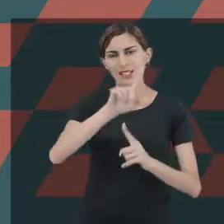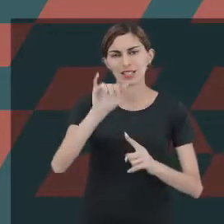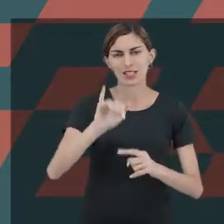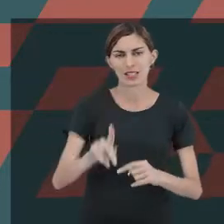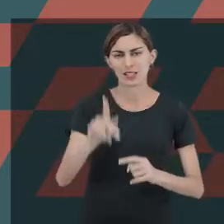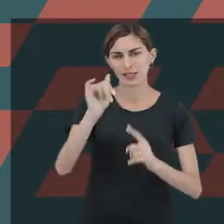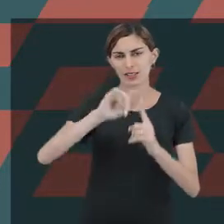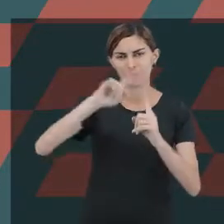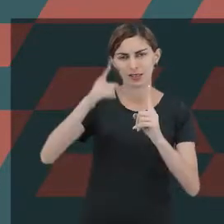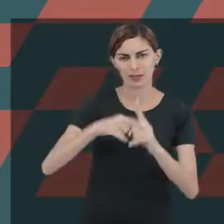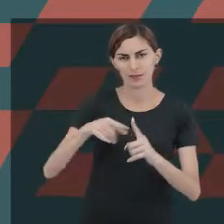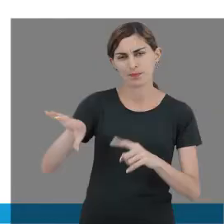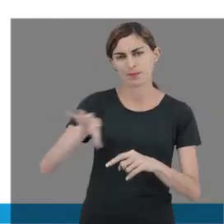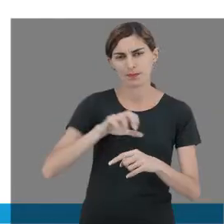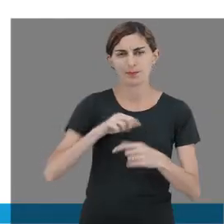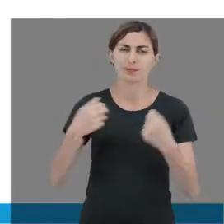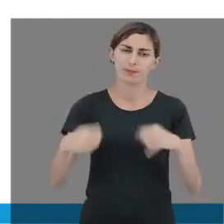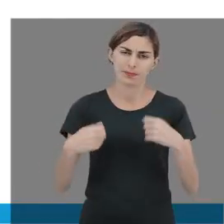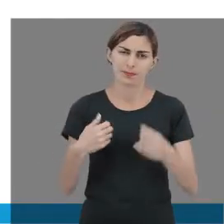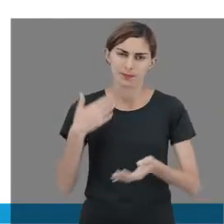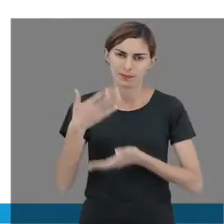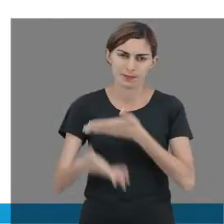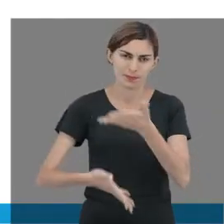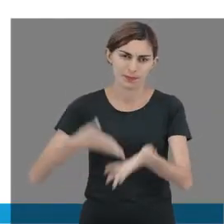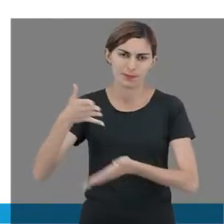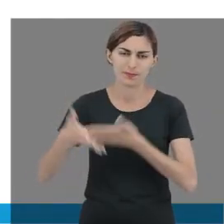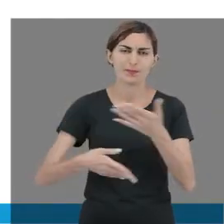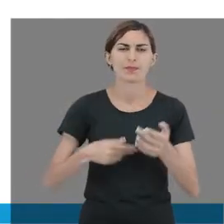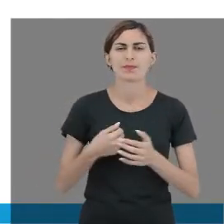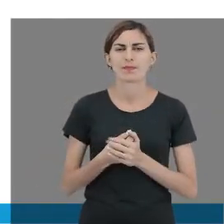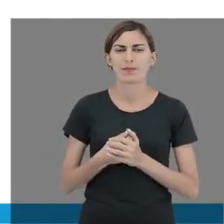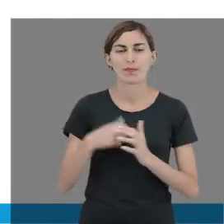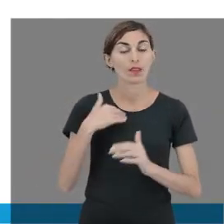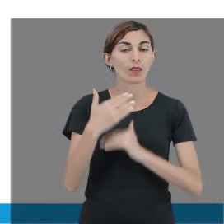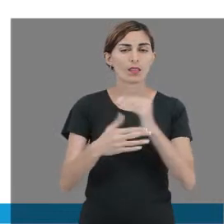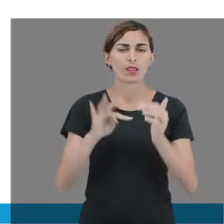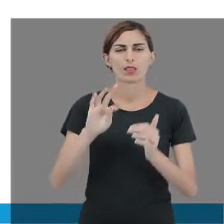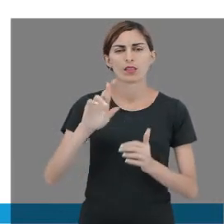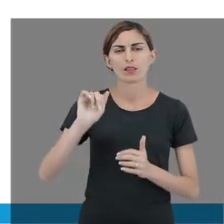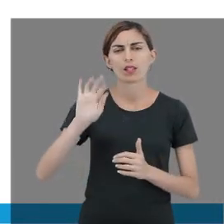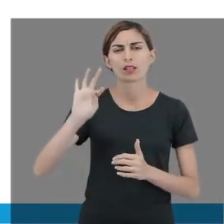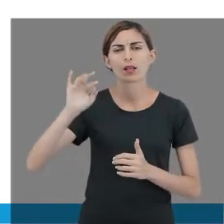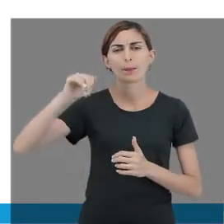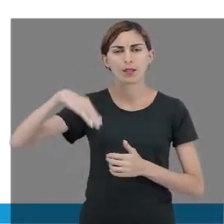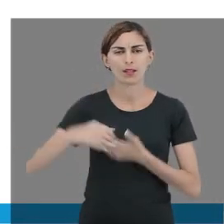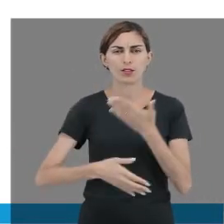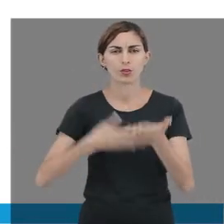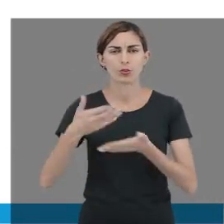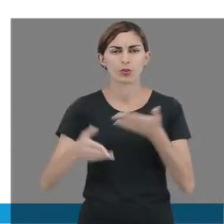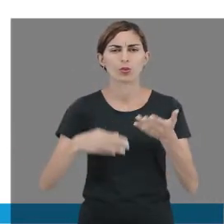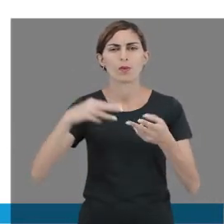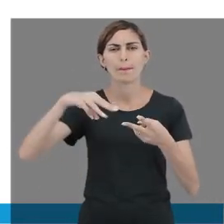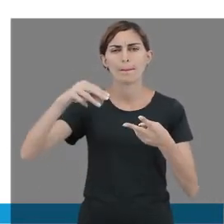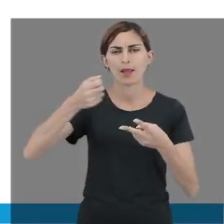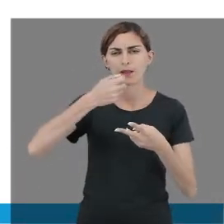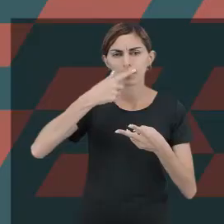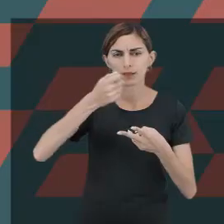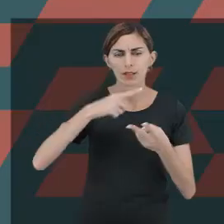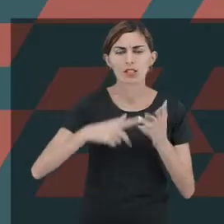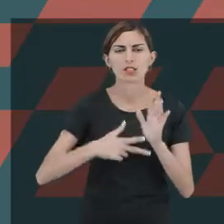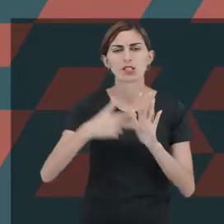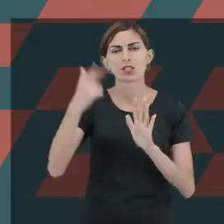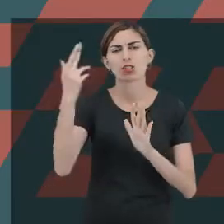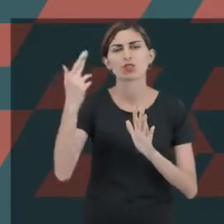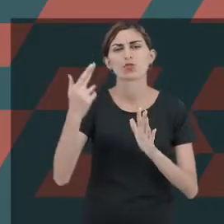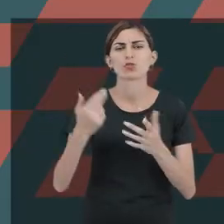alta e diz que está tudo direitinho. Em relação ao tratamento, o tratamento medicamentoso, o tratamento cirúrgico e o tratamento de